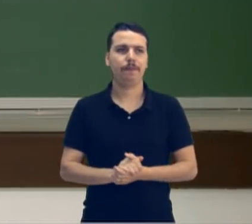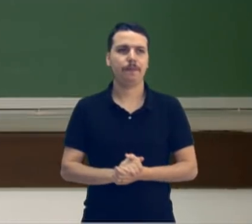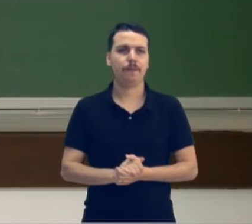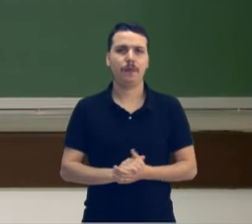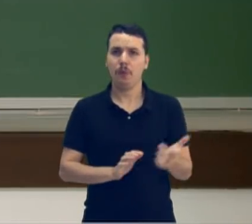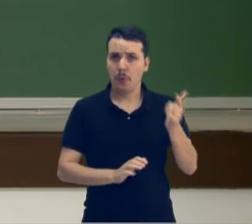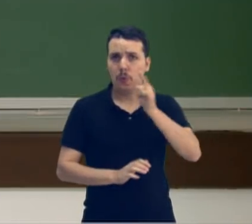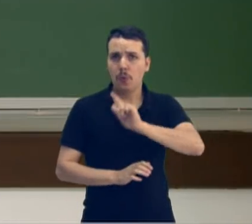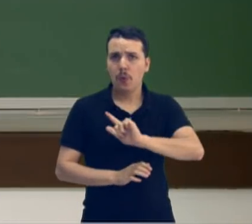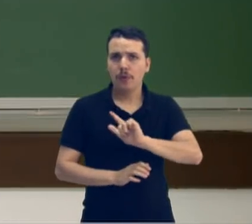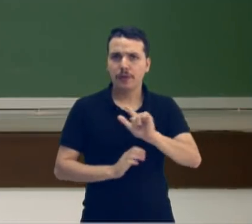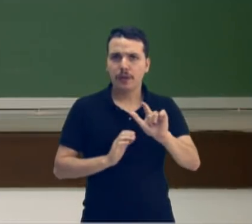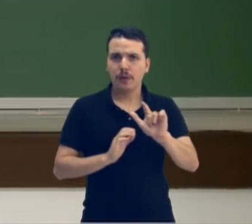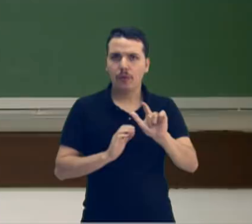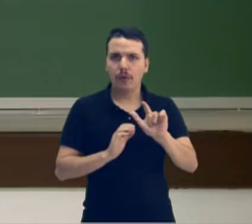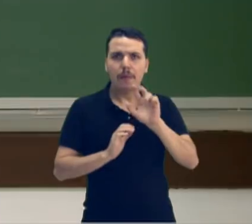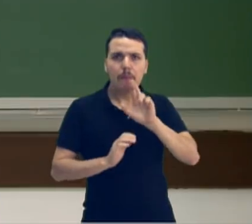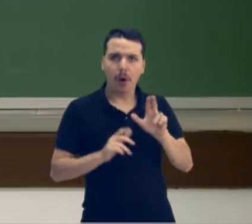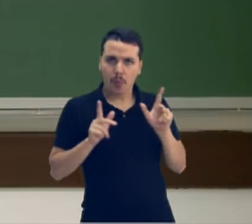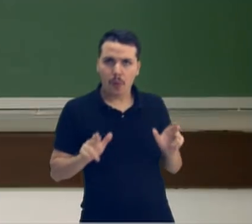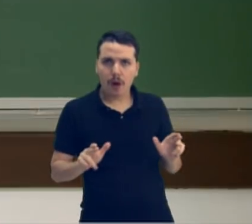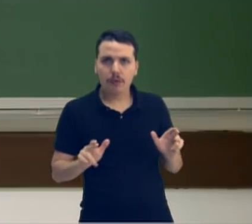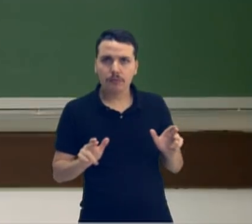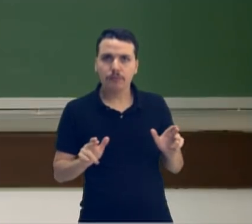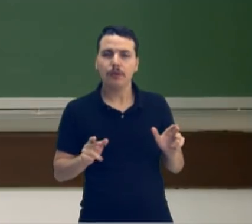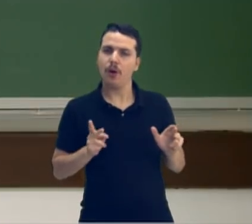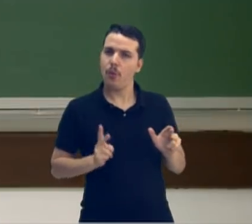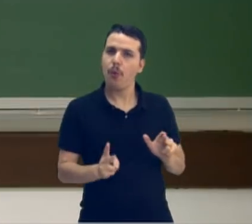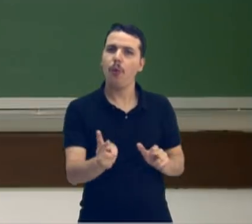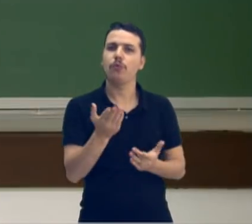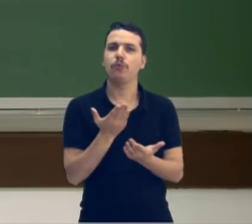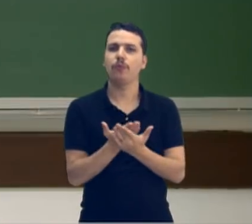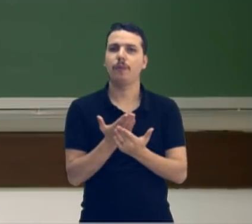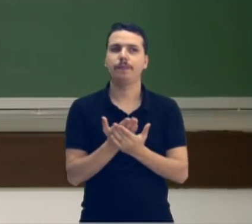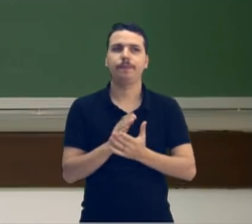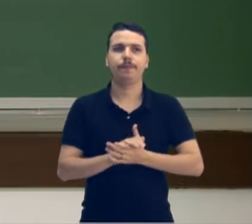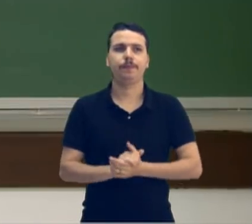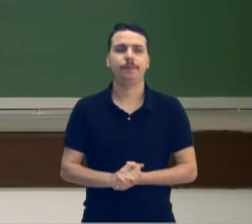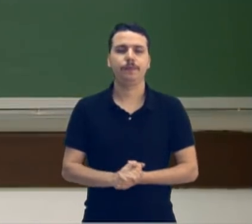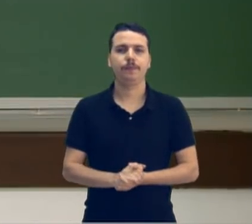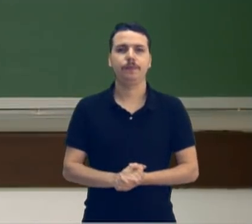Conseguiram chegar nessa conclusão? Vamos continuar a nossa aula.